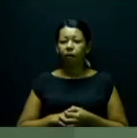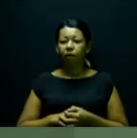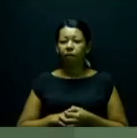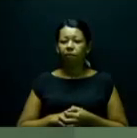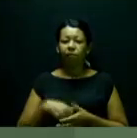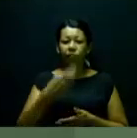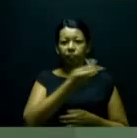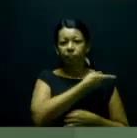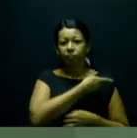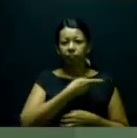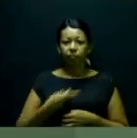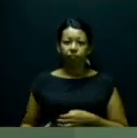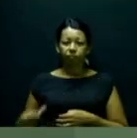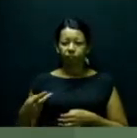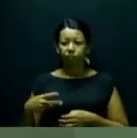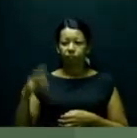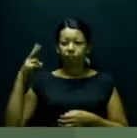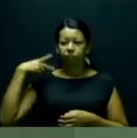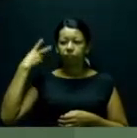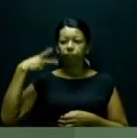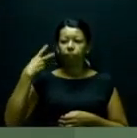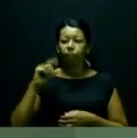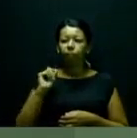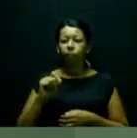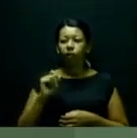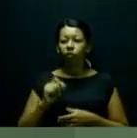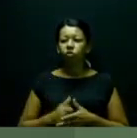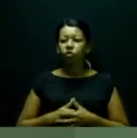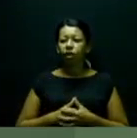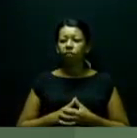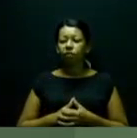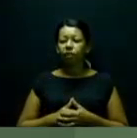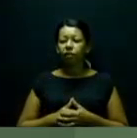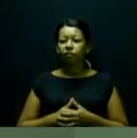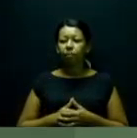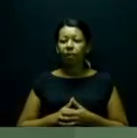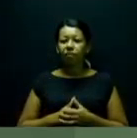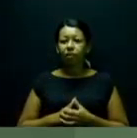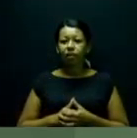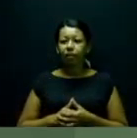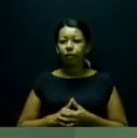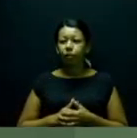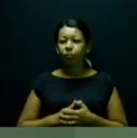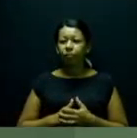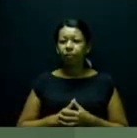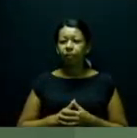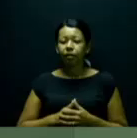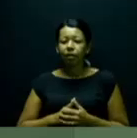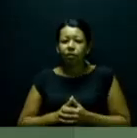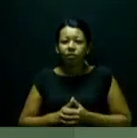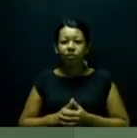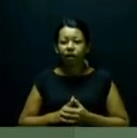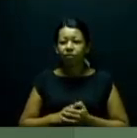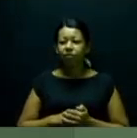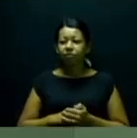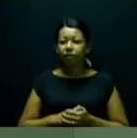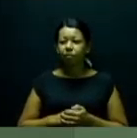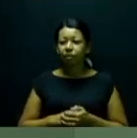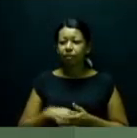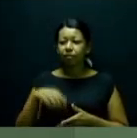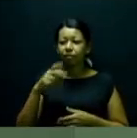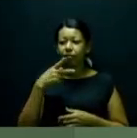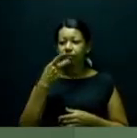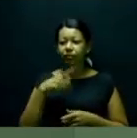Senhor presidente, senhores vereadores, eu não poderia deixar de reiterar o meu voto favorável e